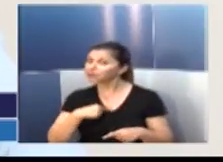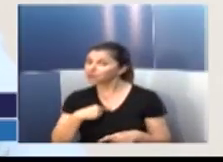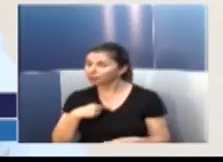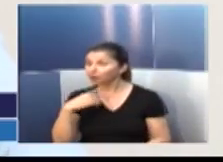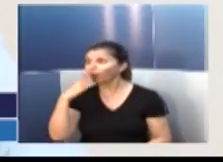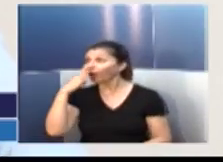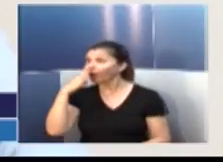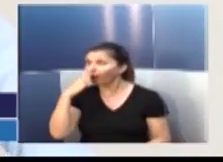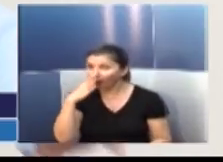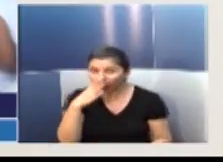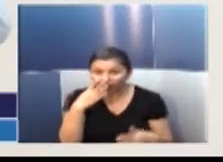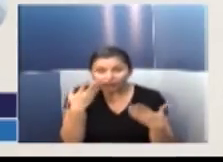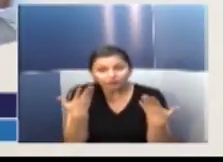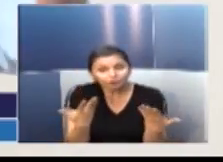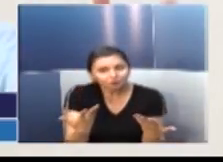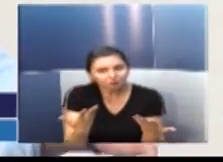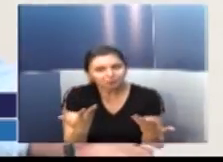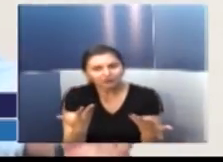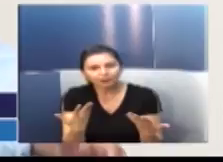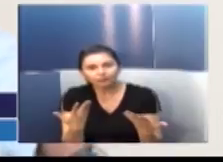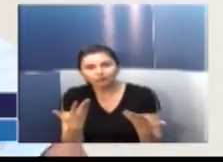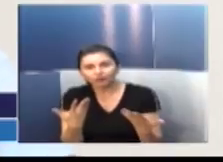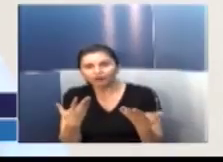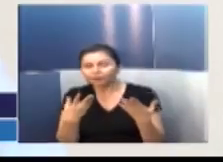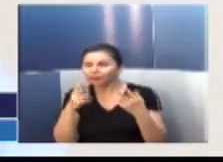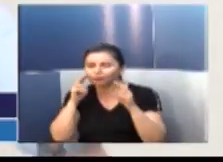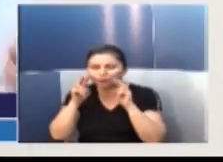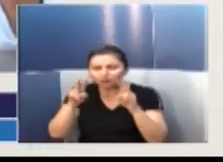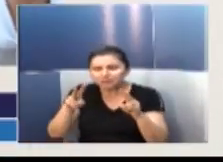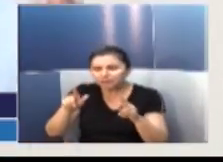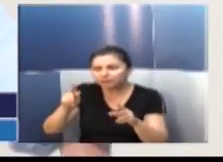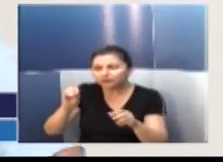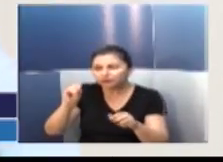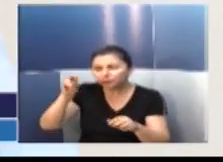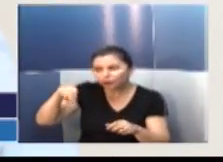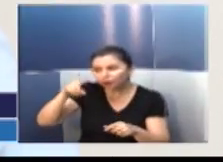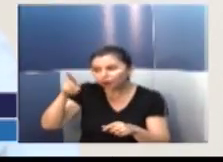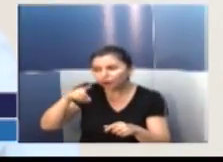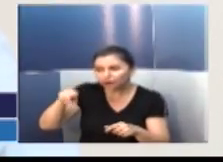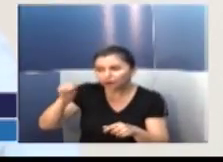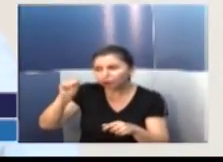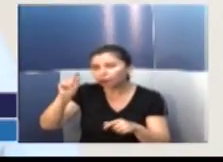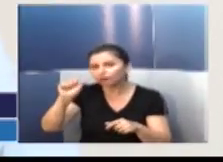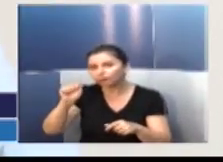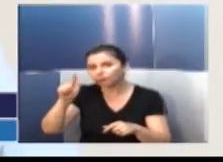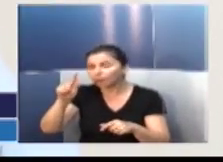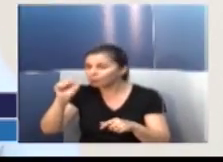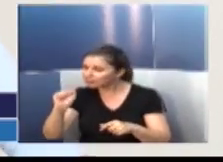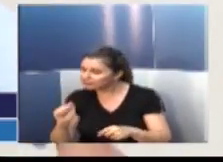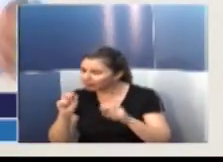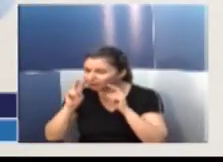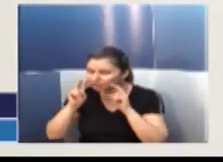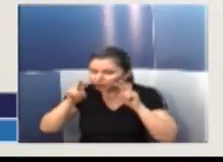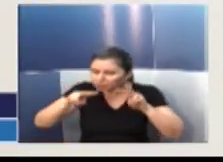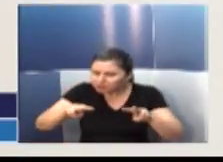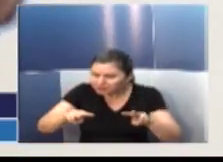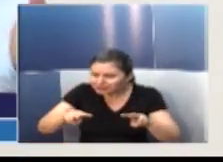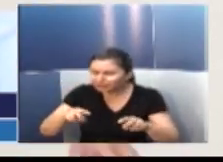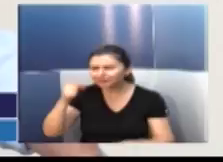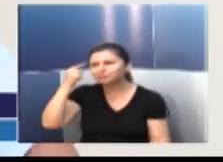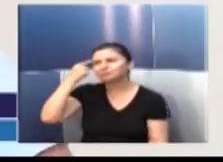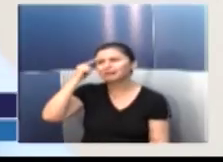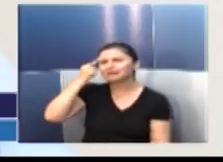professor, faz uma leitura do cenário político brasileiro como poucos conseguem fazer. E, claro, me